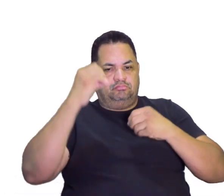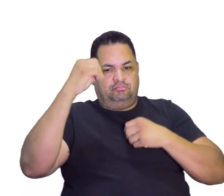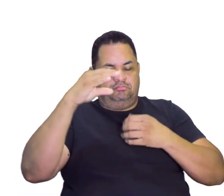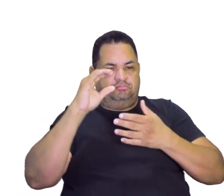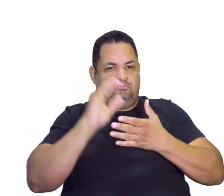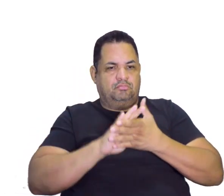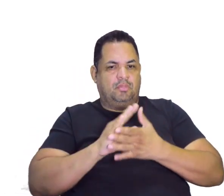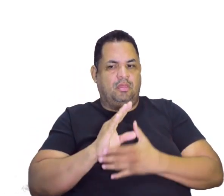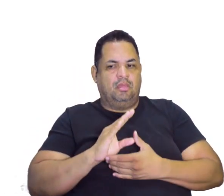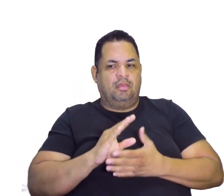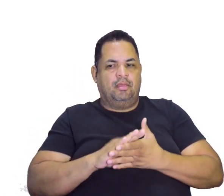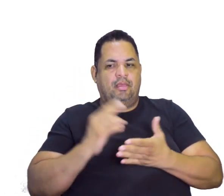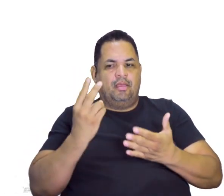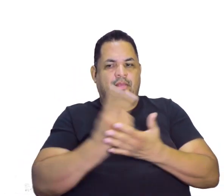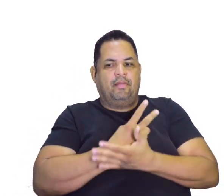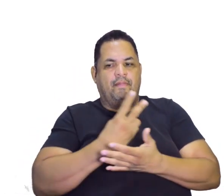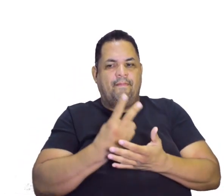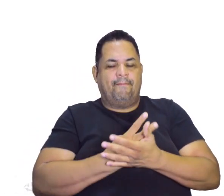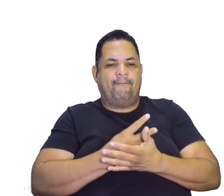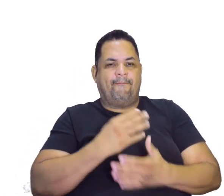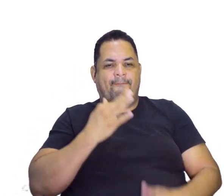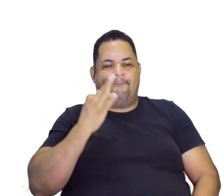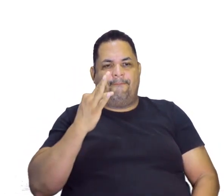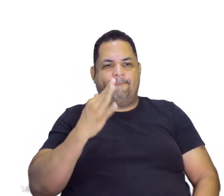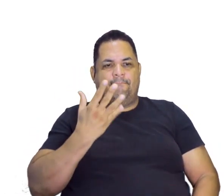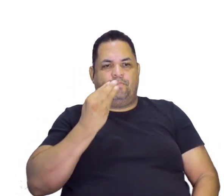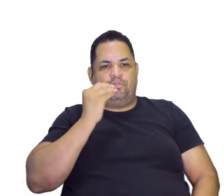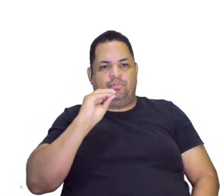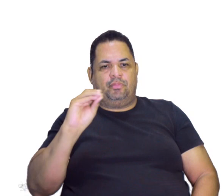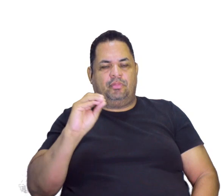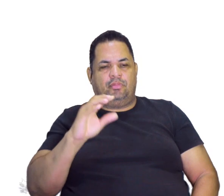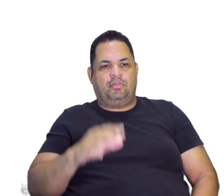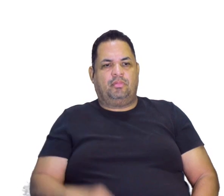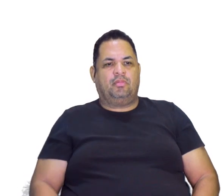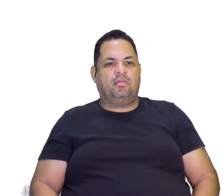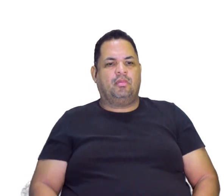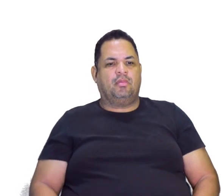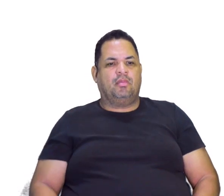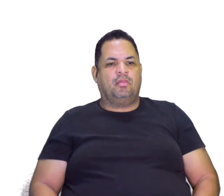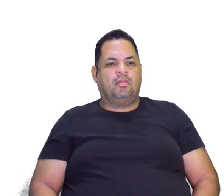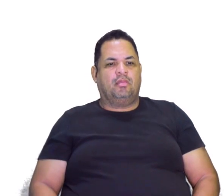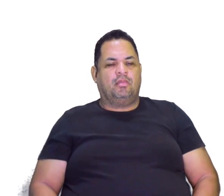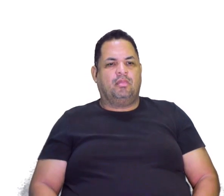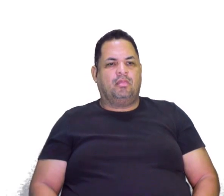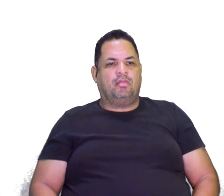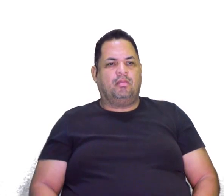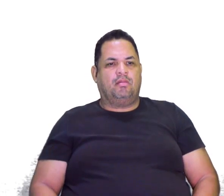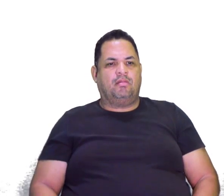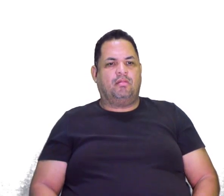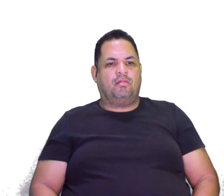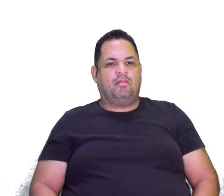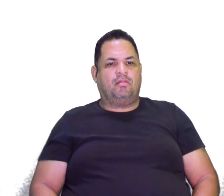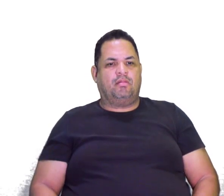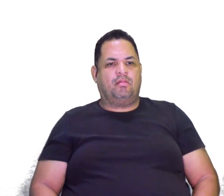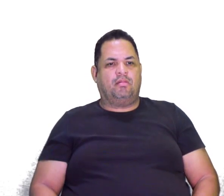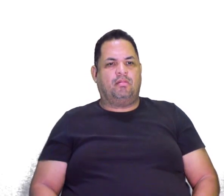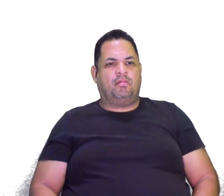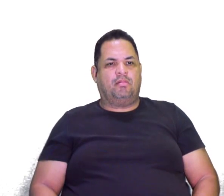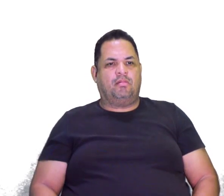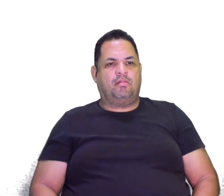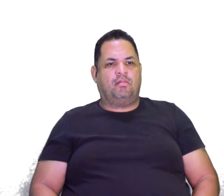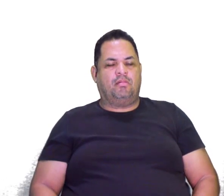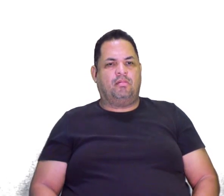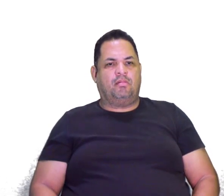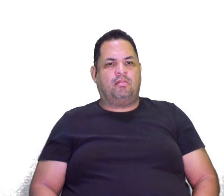é falso. A recusa de fazer isso aí é falsa. E também uma ênfase